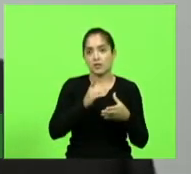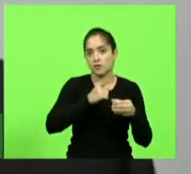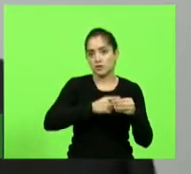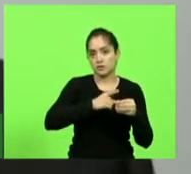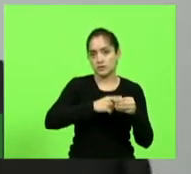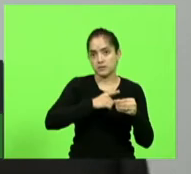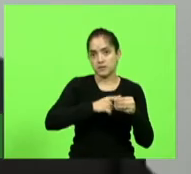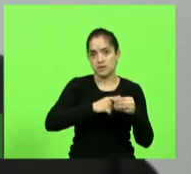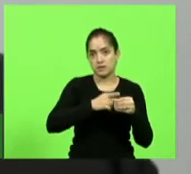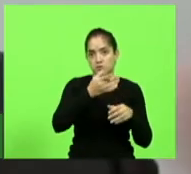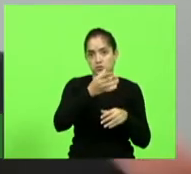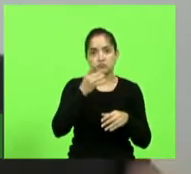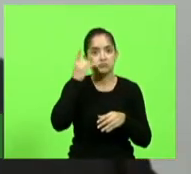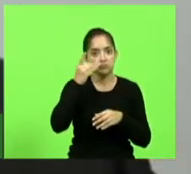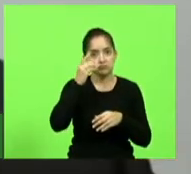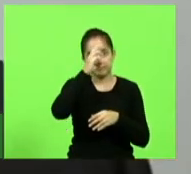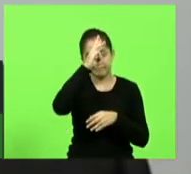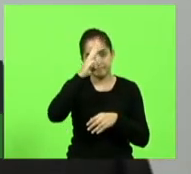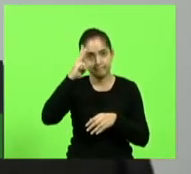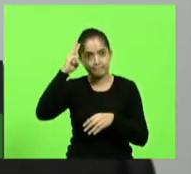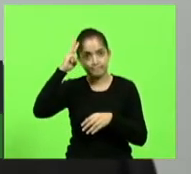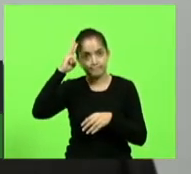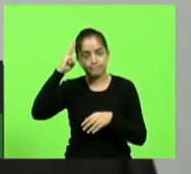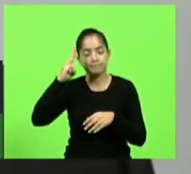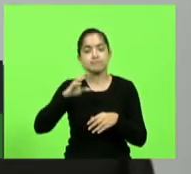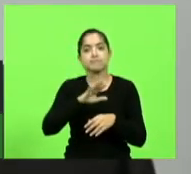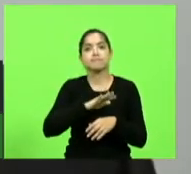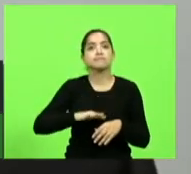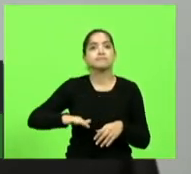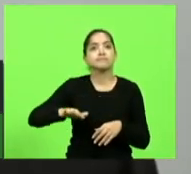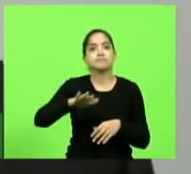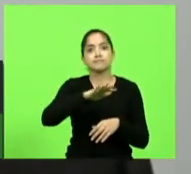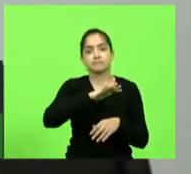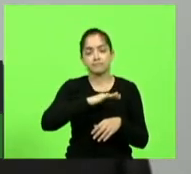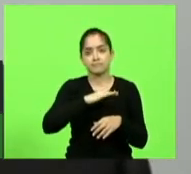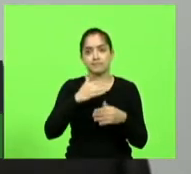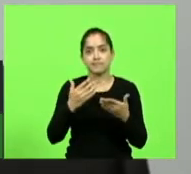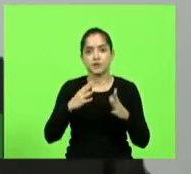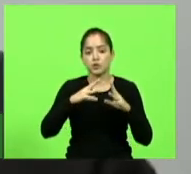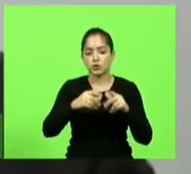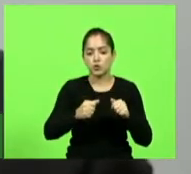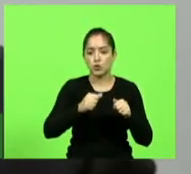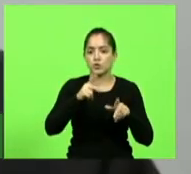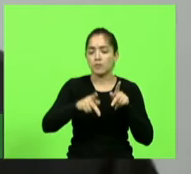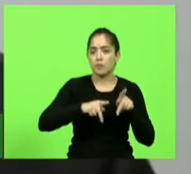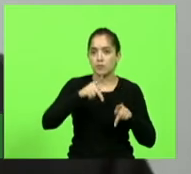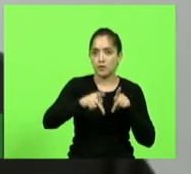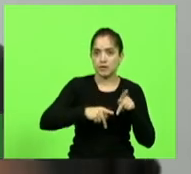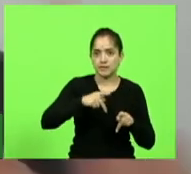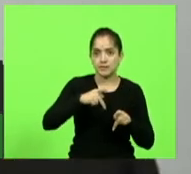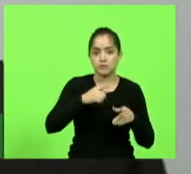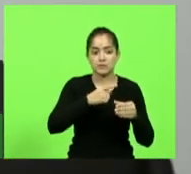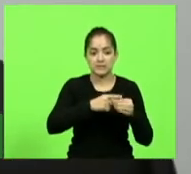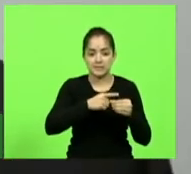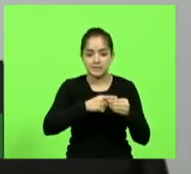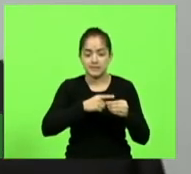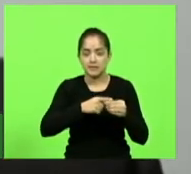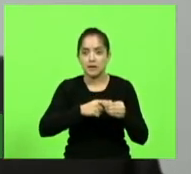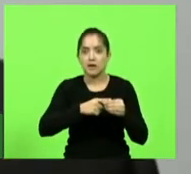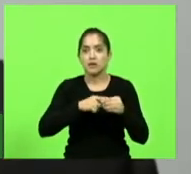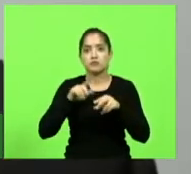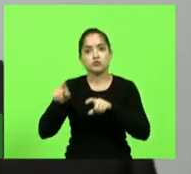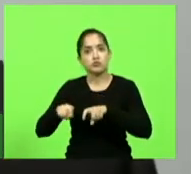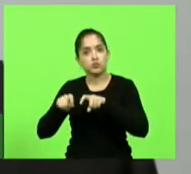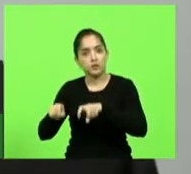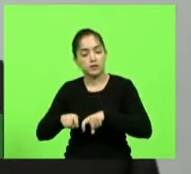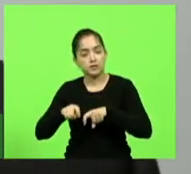Volney Weber, que universalizou o acesso do esgotamento para toda a população, seja da cidade, seja do campo. E a